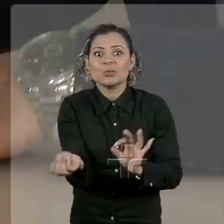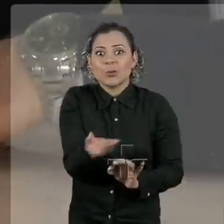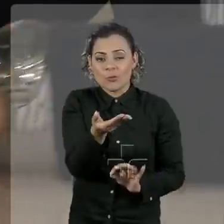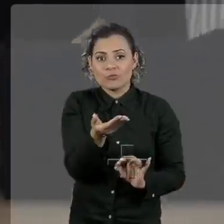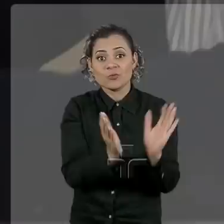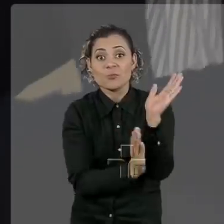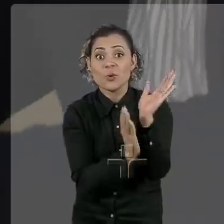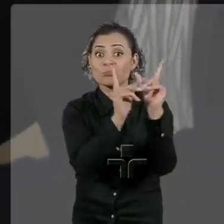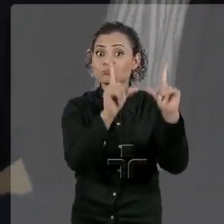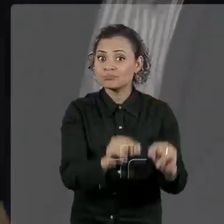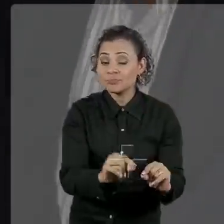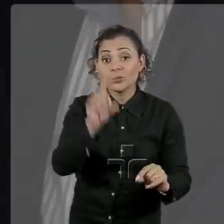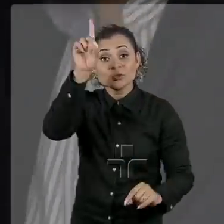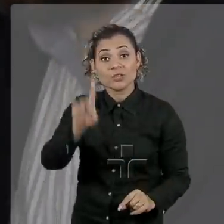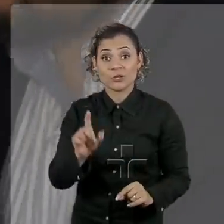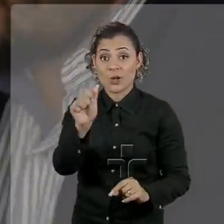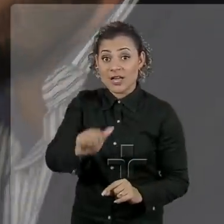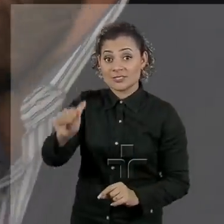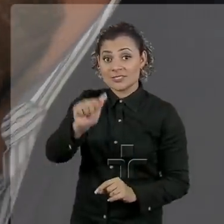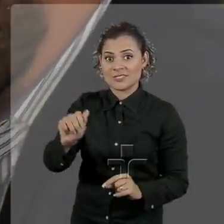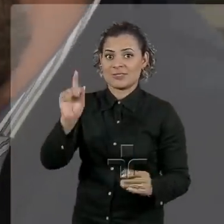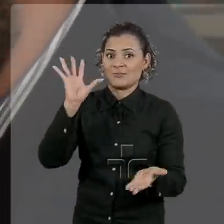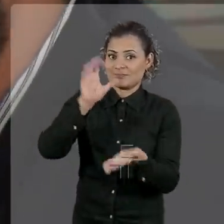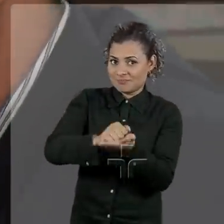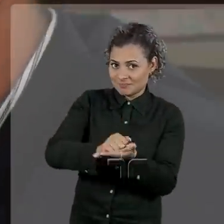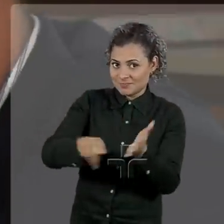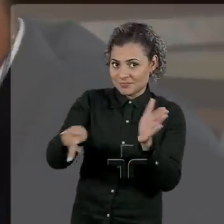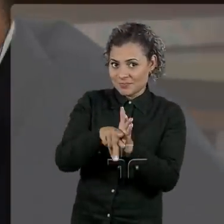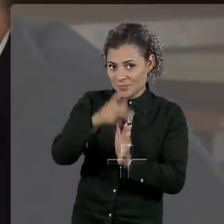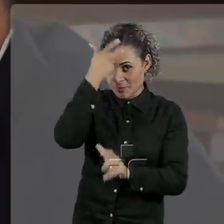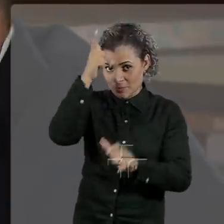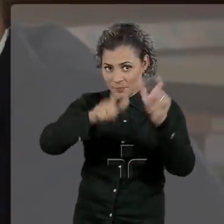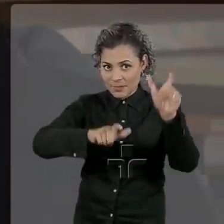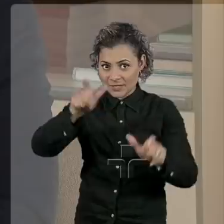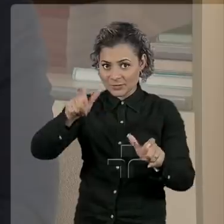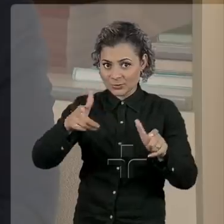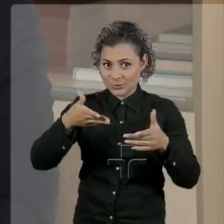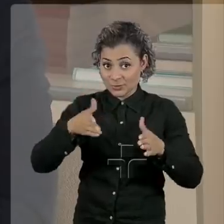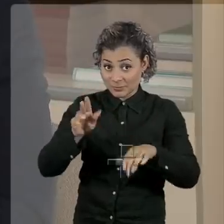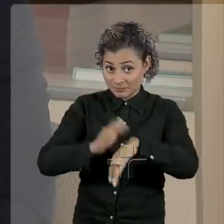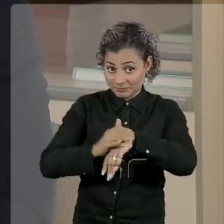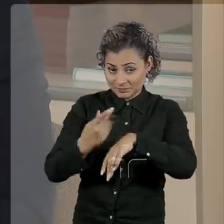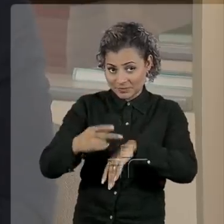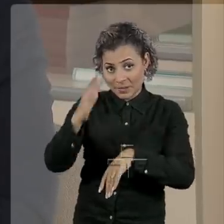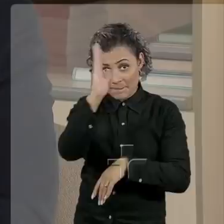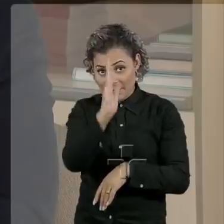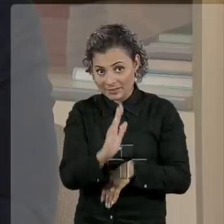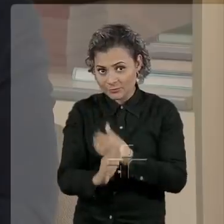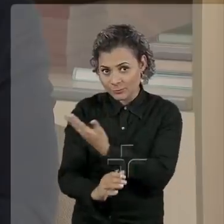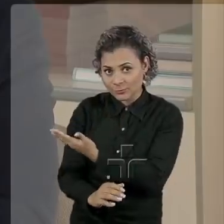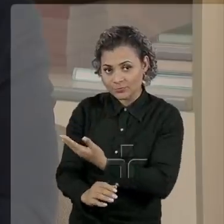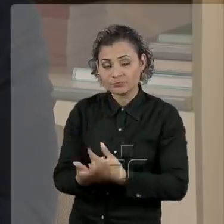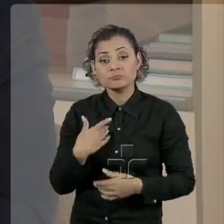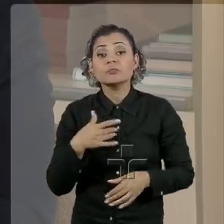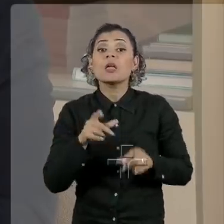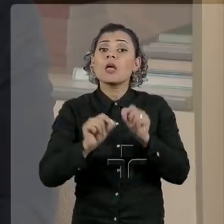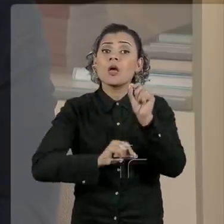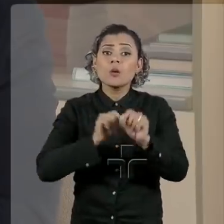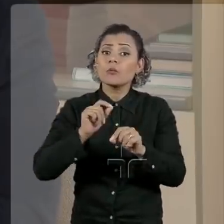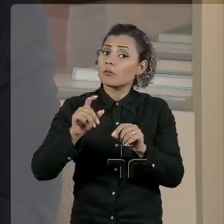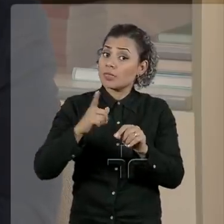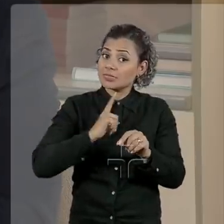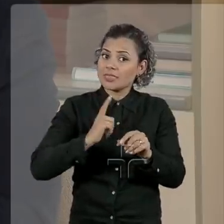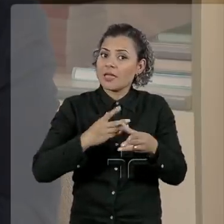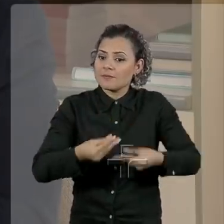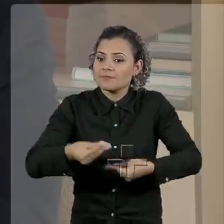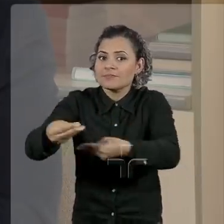avanço, diz o diretor da Associação dos Registradores de Pessoas Naturais. Esse movimento de entrega das